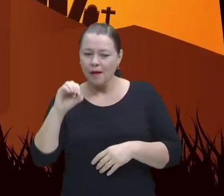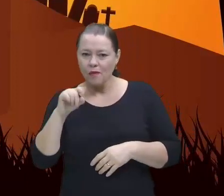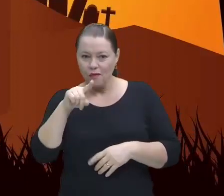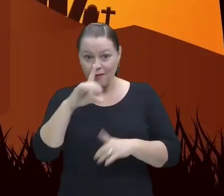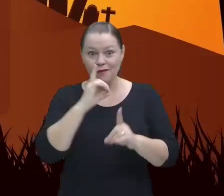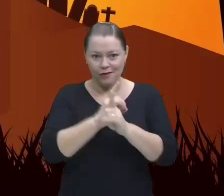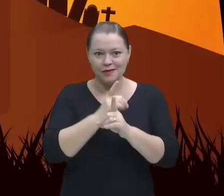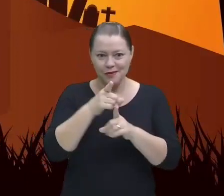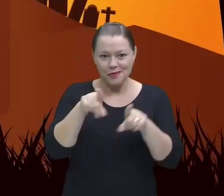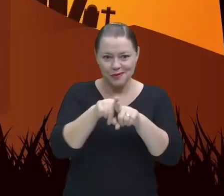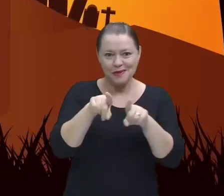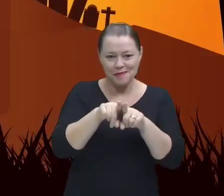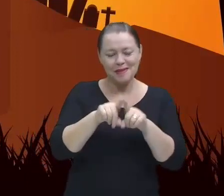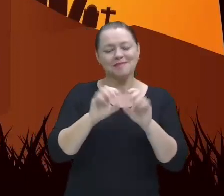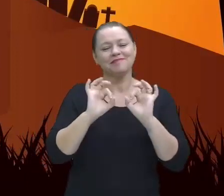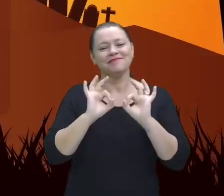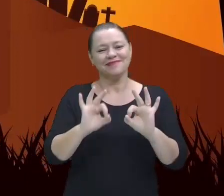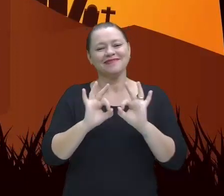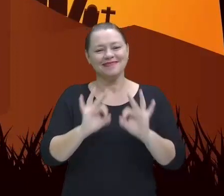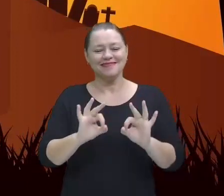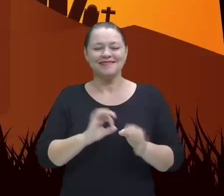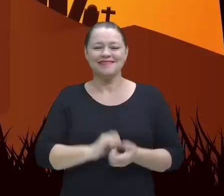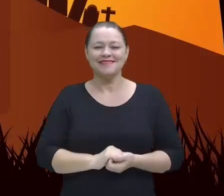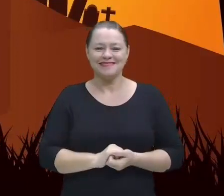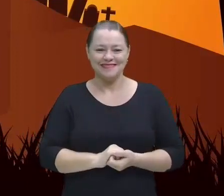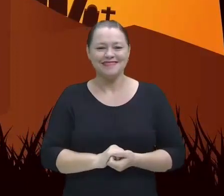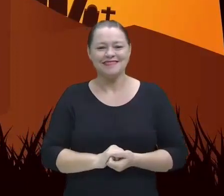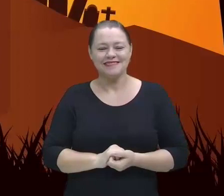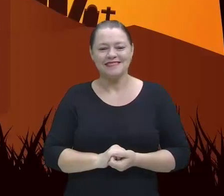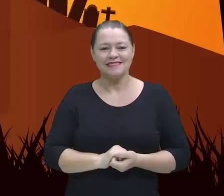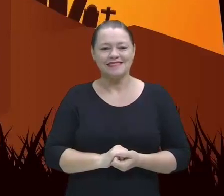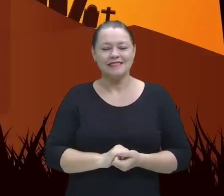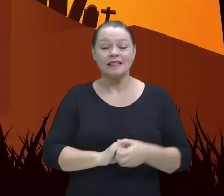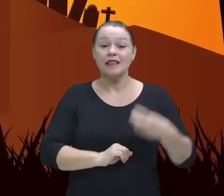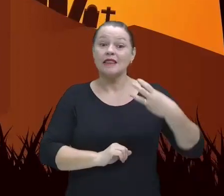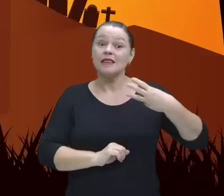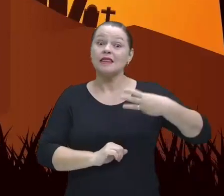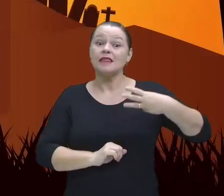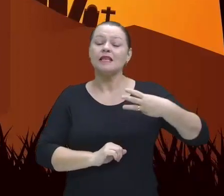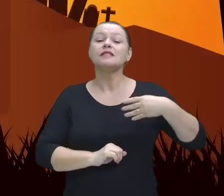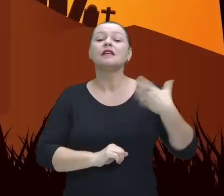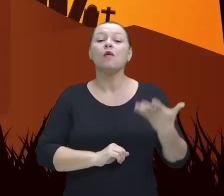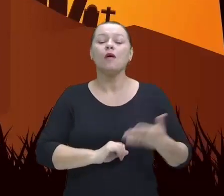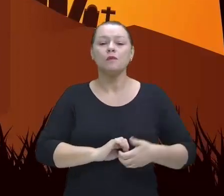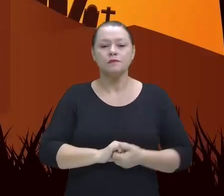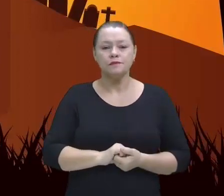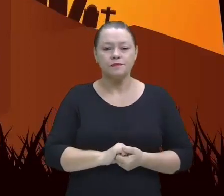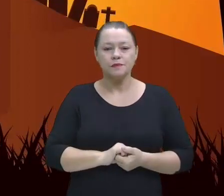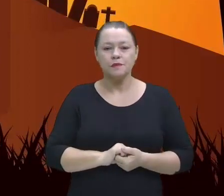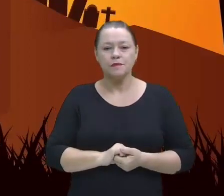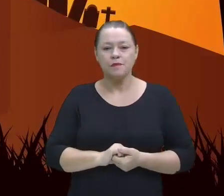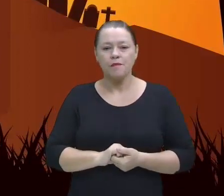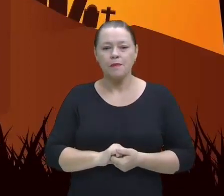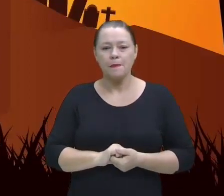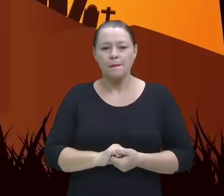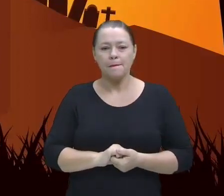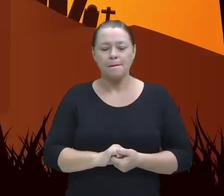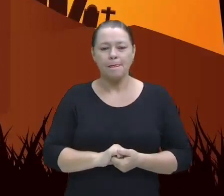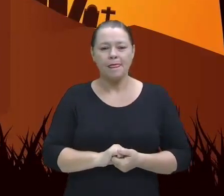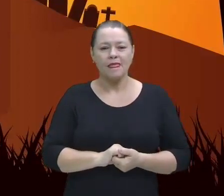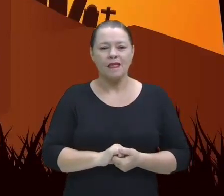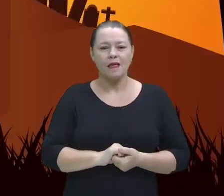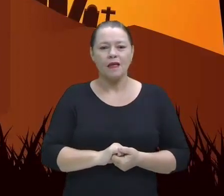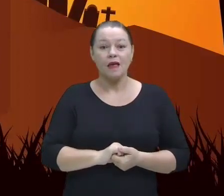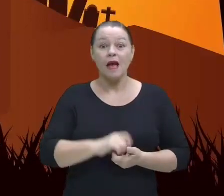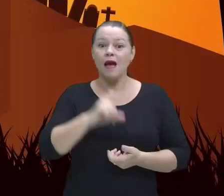achou, bicho papão? Muito bem. Vamos para o terceiro personagem. O que que você achou aí?